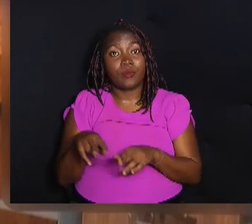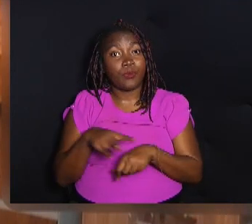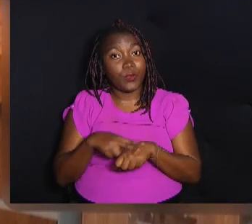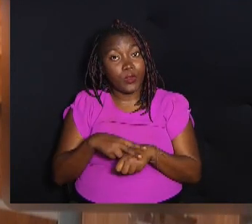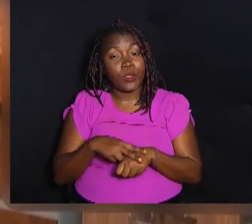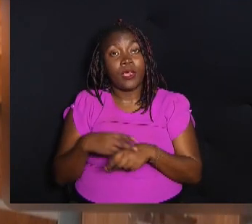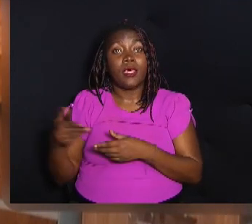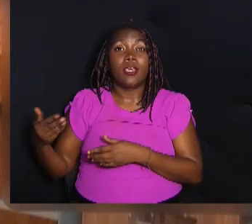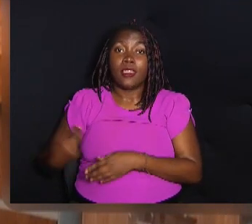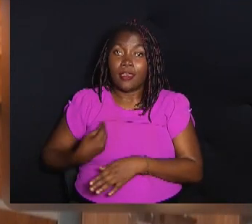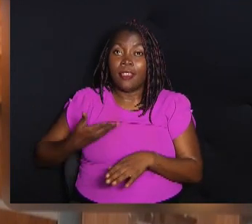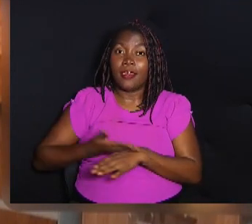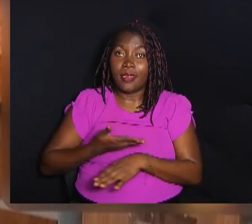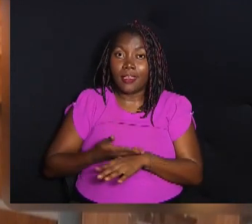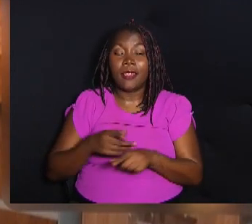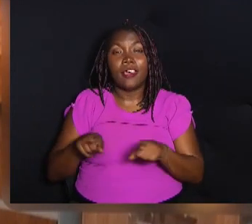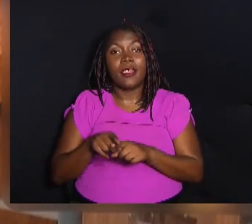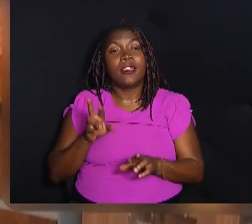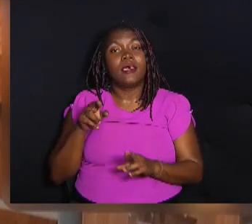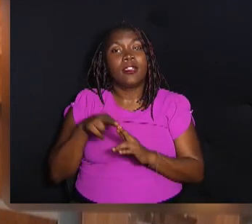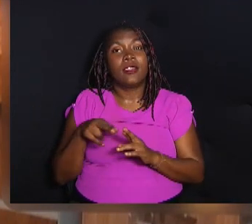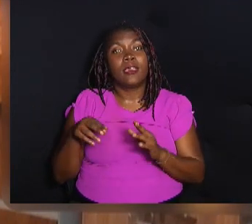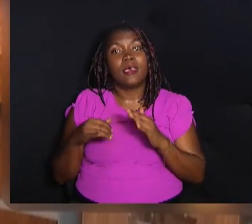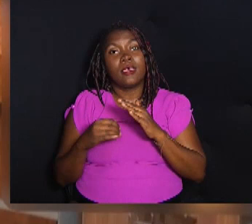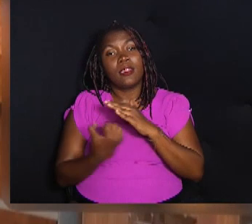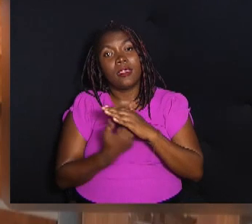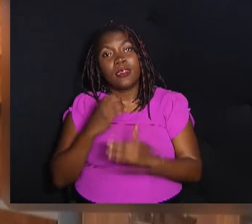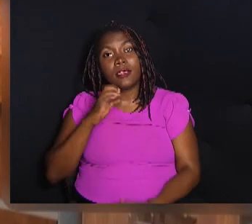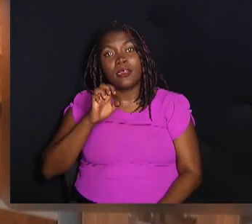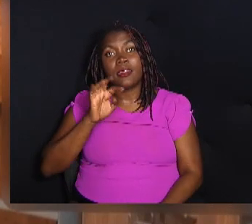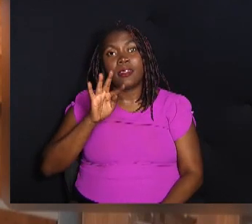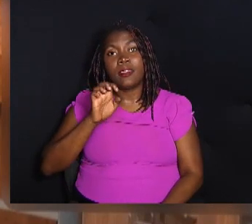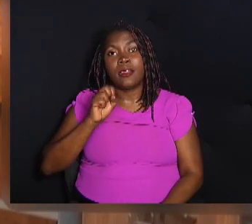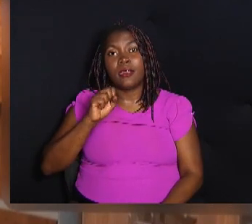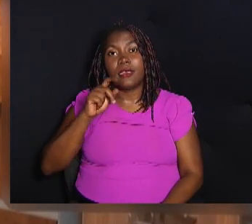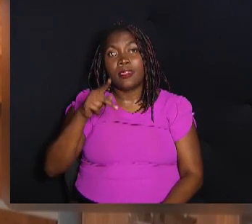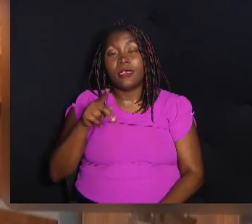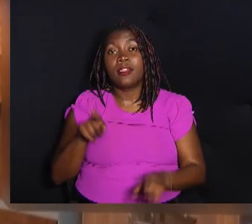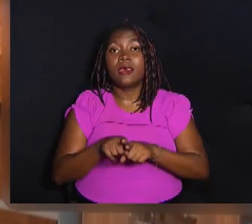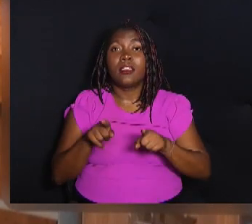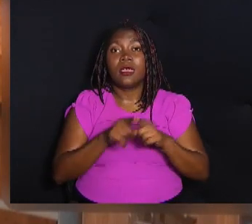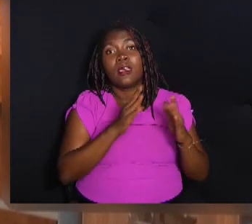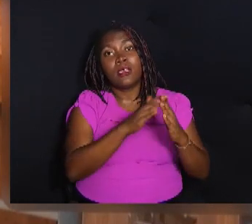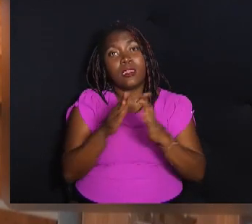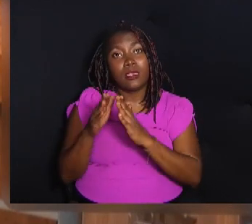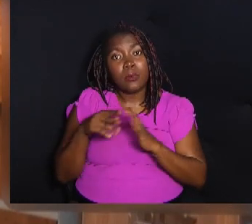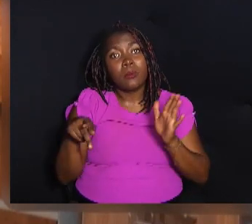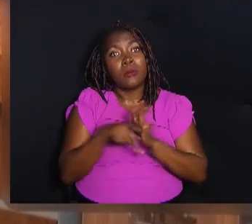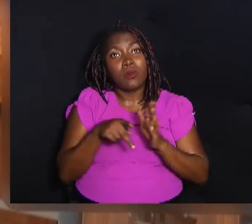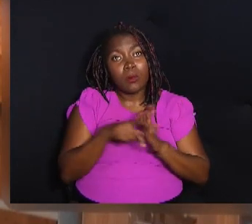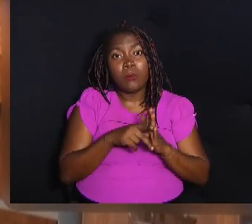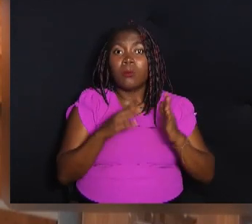bem como o representante da CETESB e da associação dos moradores e proprietários das Mansões Santo Antônio para debater as